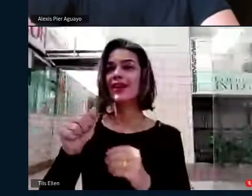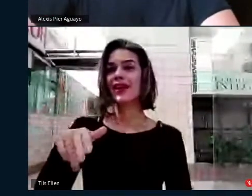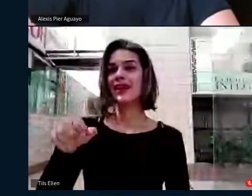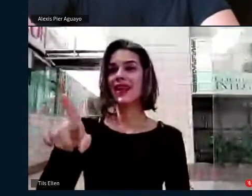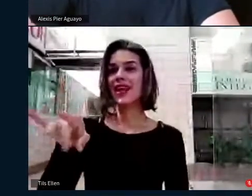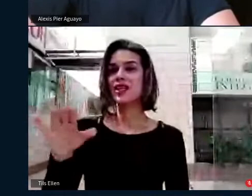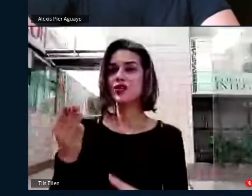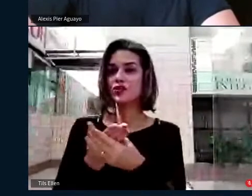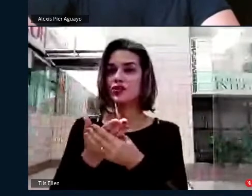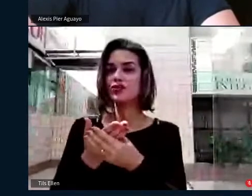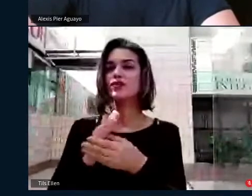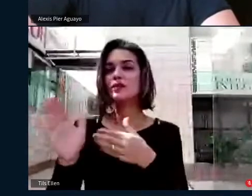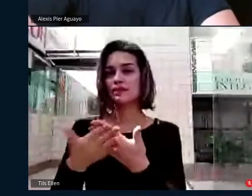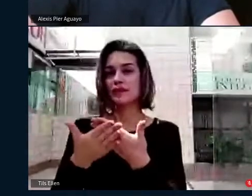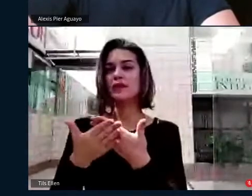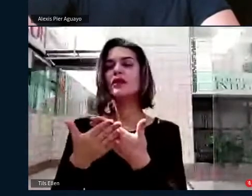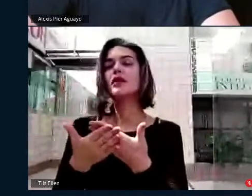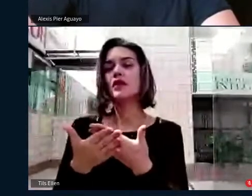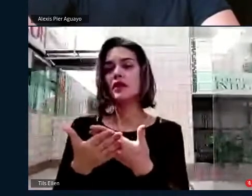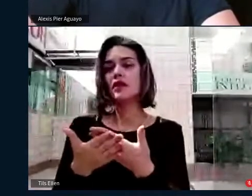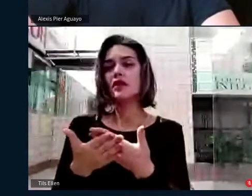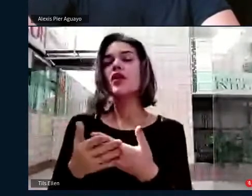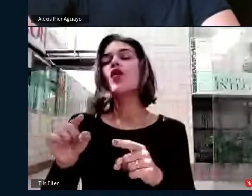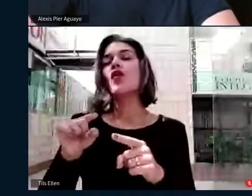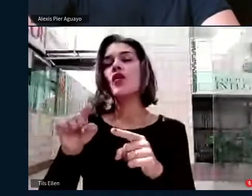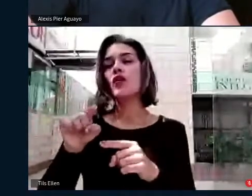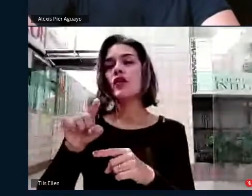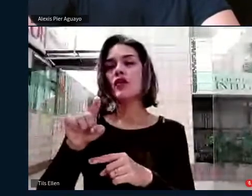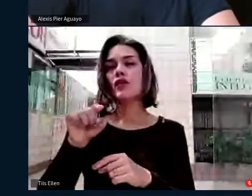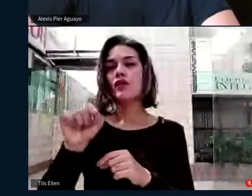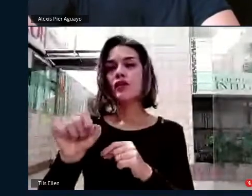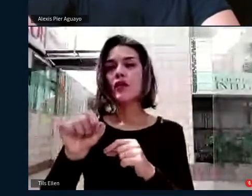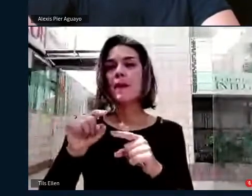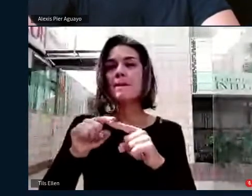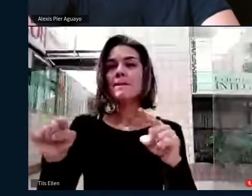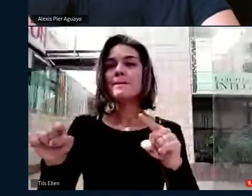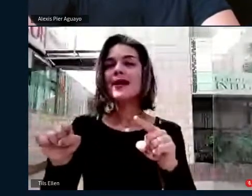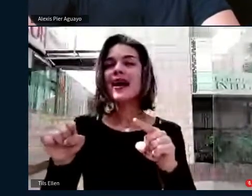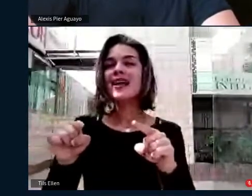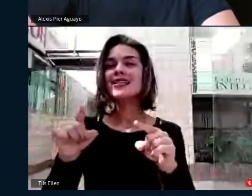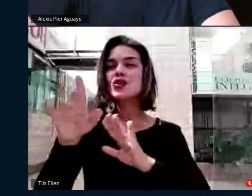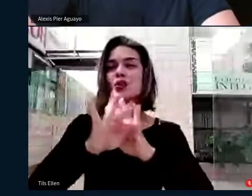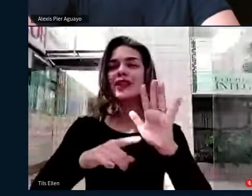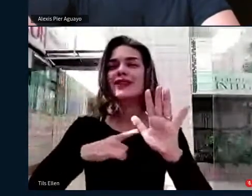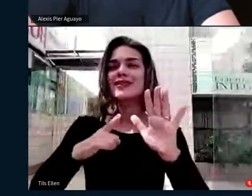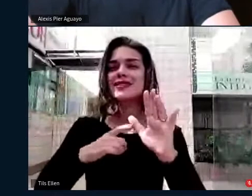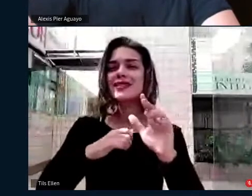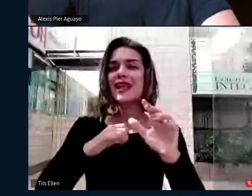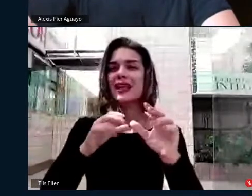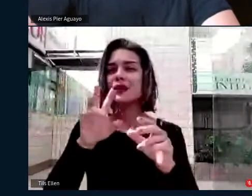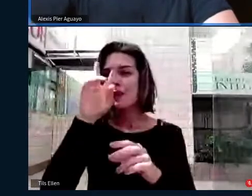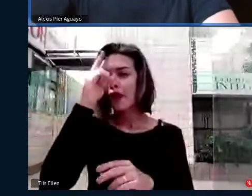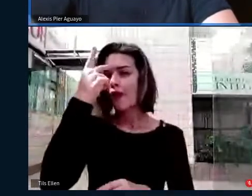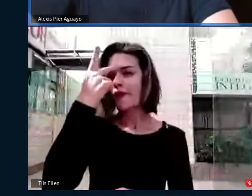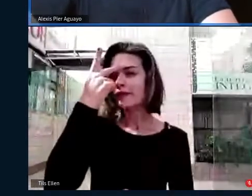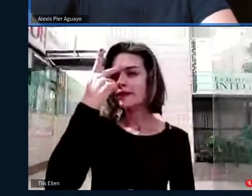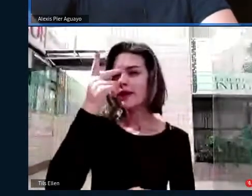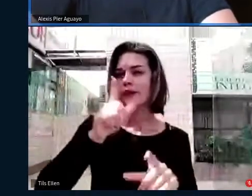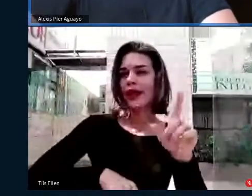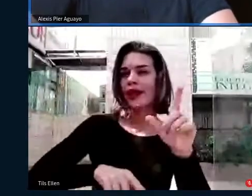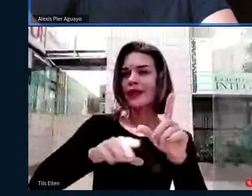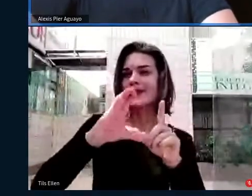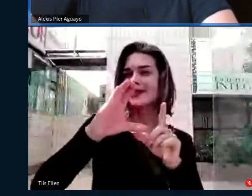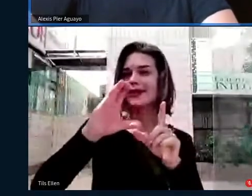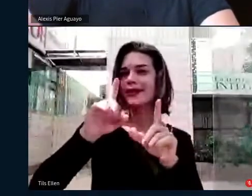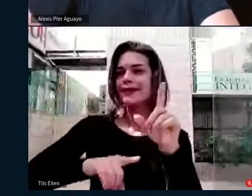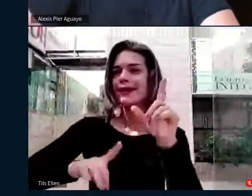coloca os anexos certinho, mas antes você confunde o anexo C com o D, se eu não me engano, e aí eu fui procurando, não, é